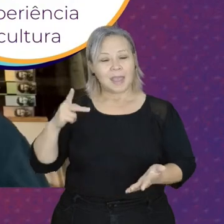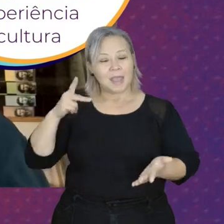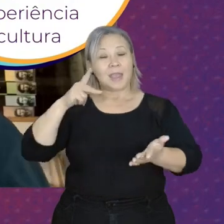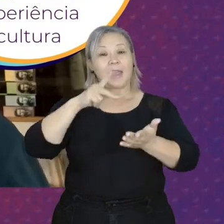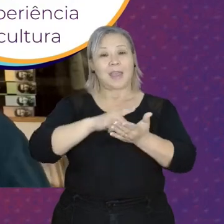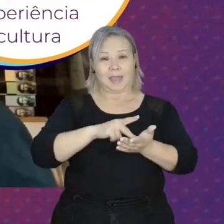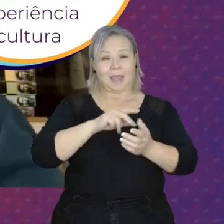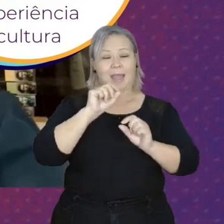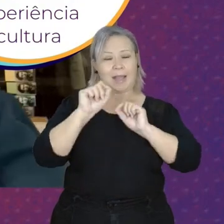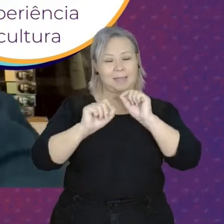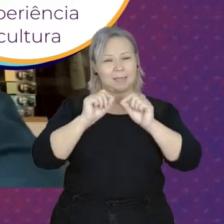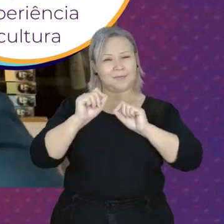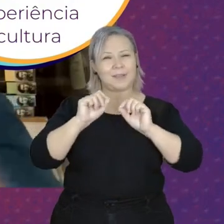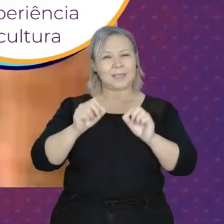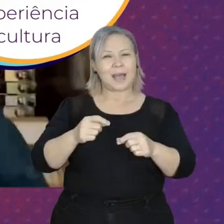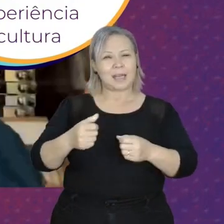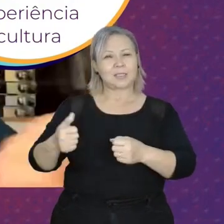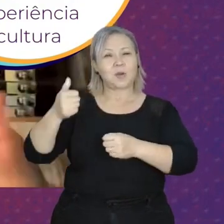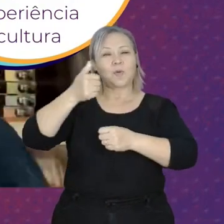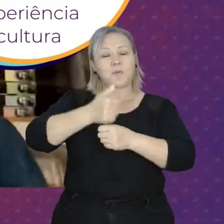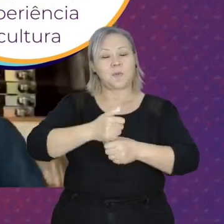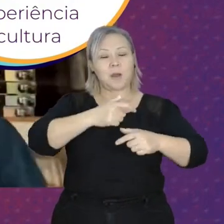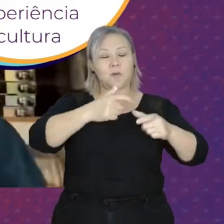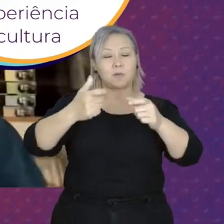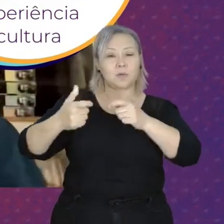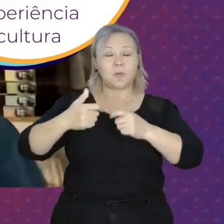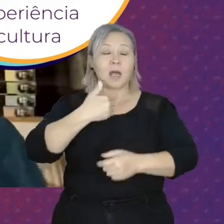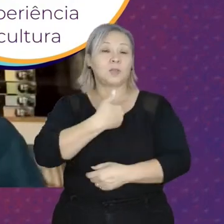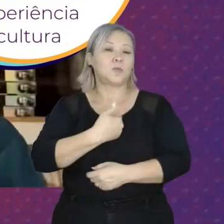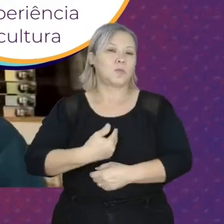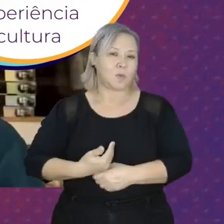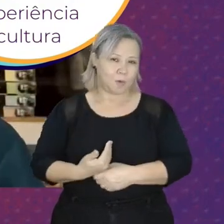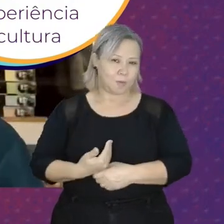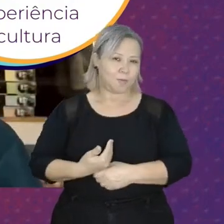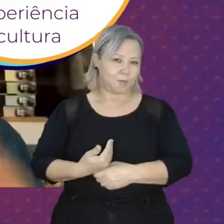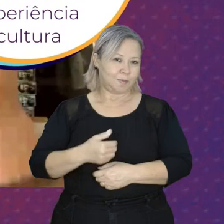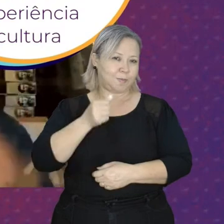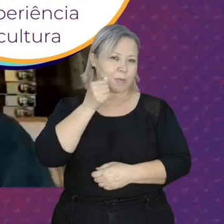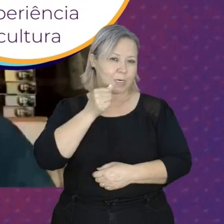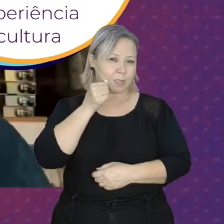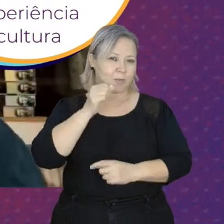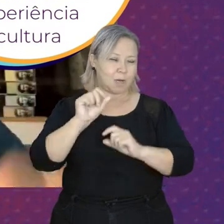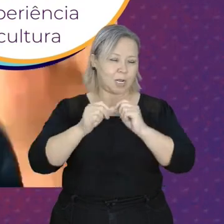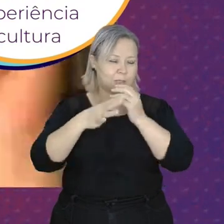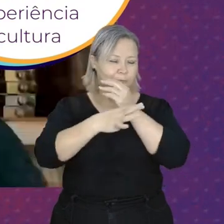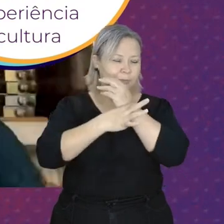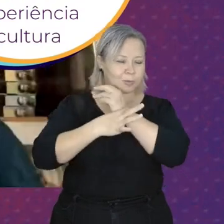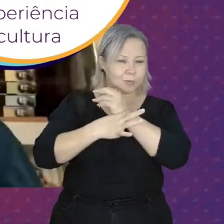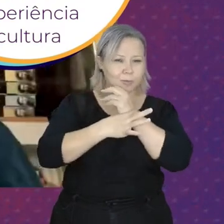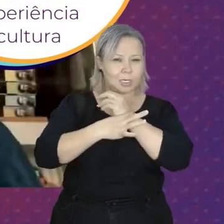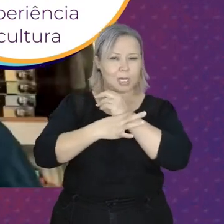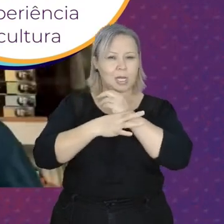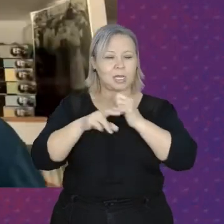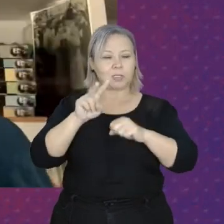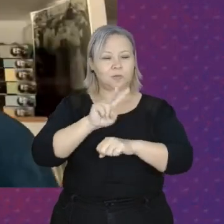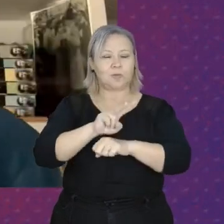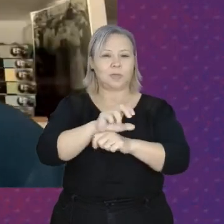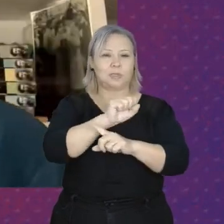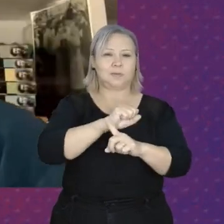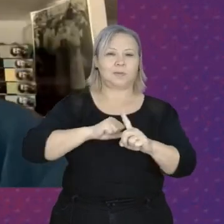de fato a ocupação do espaço público pelas mulheres, com segurança e com proteção